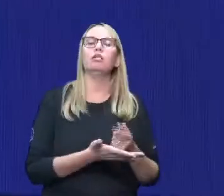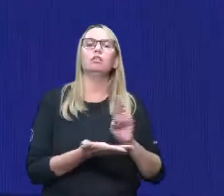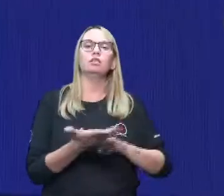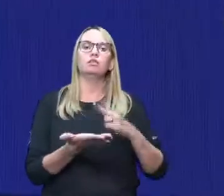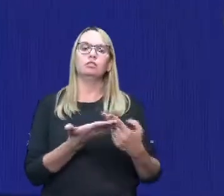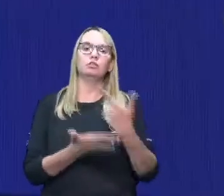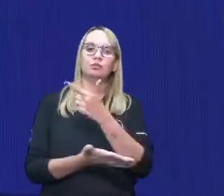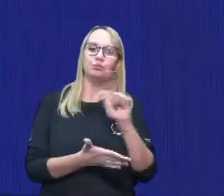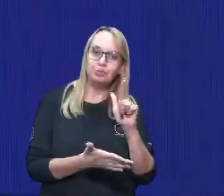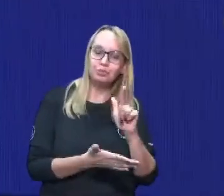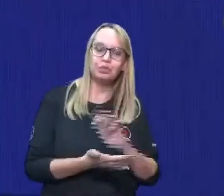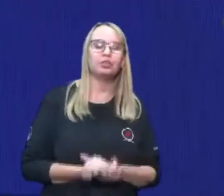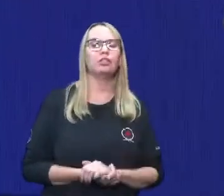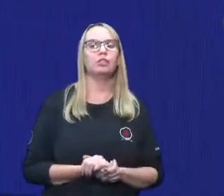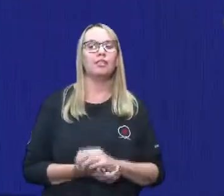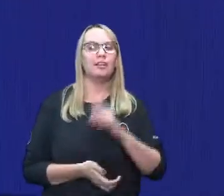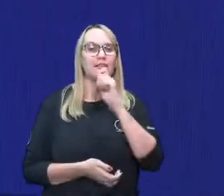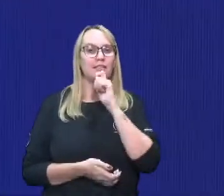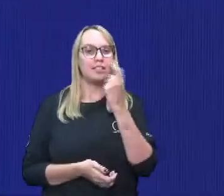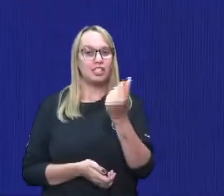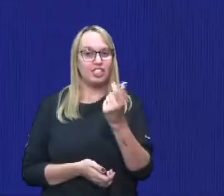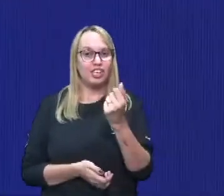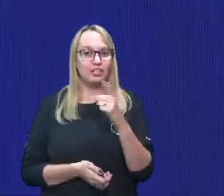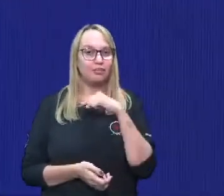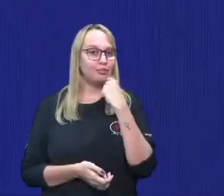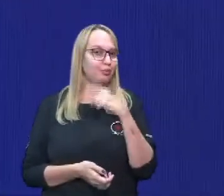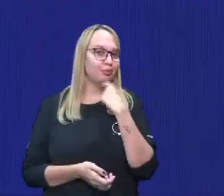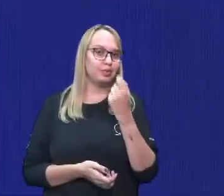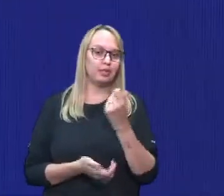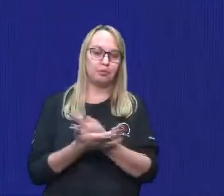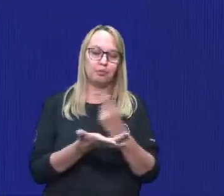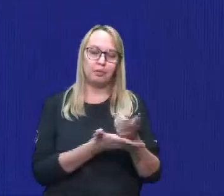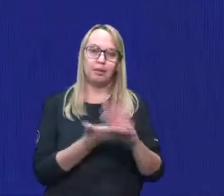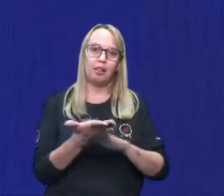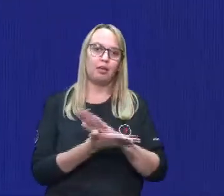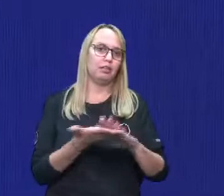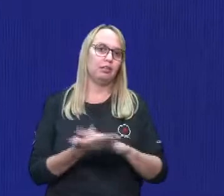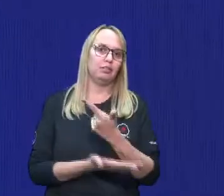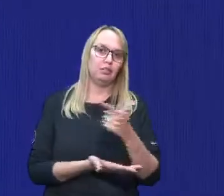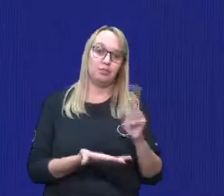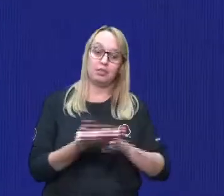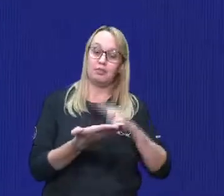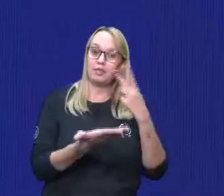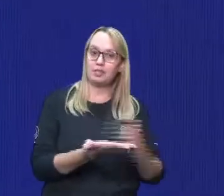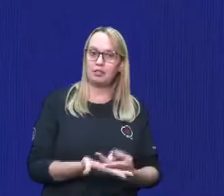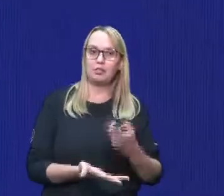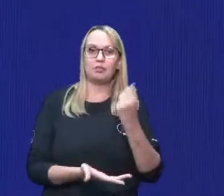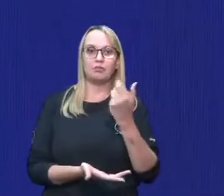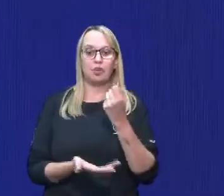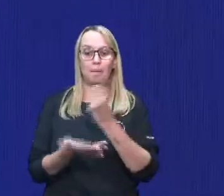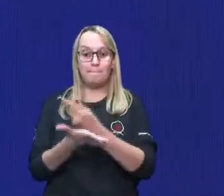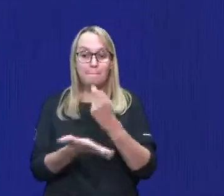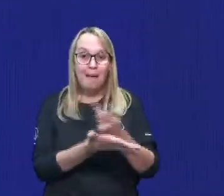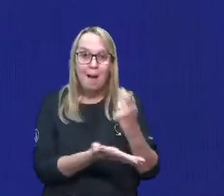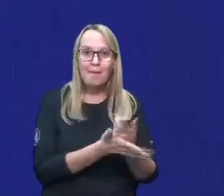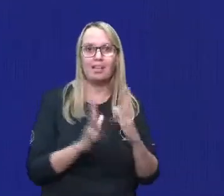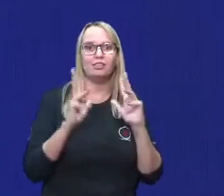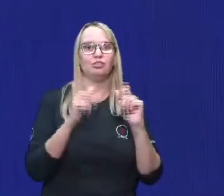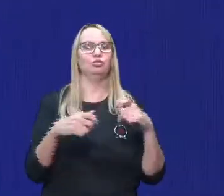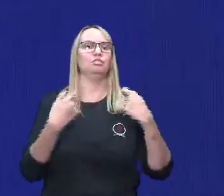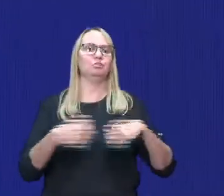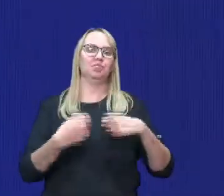de hoje: mas sem dinheiro não se pode ter uma coisa nem outra. Outra versão: mas com dinheiro se paga tudo isso.